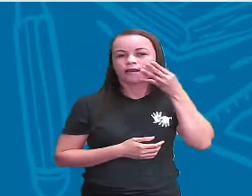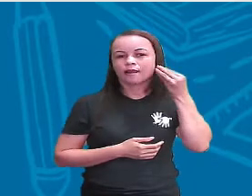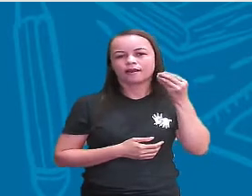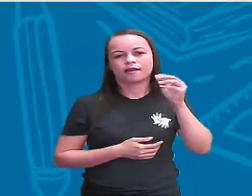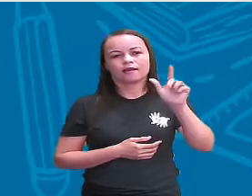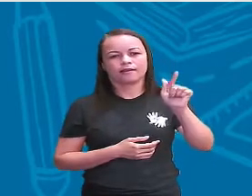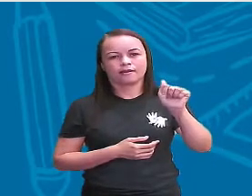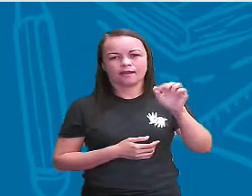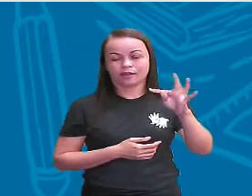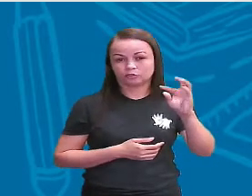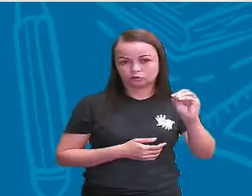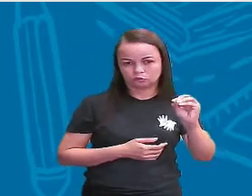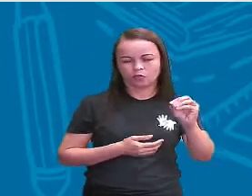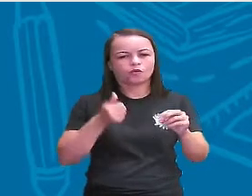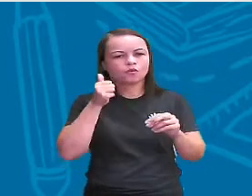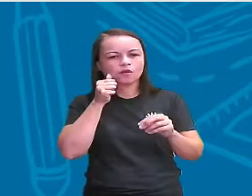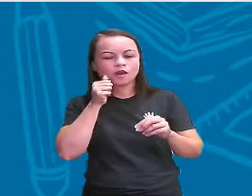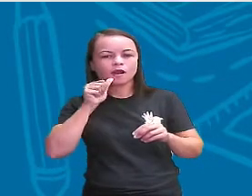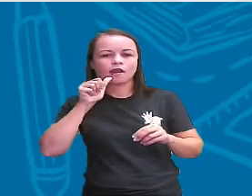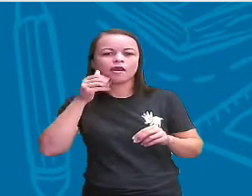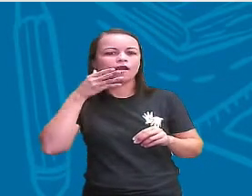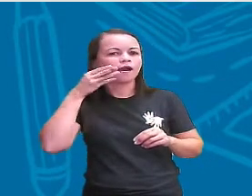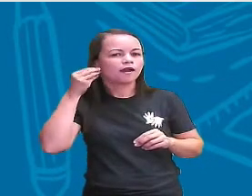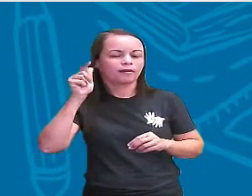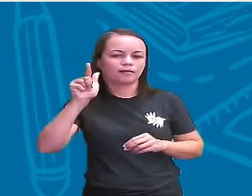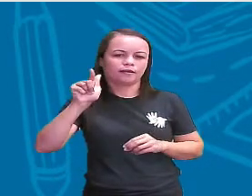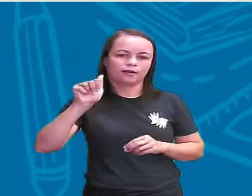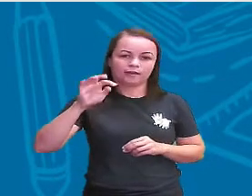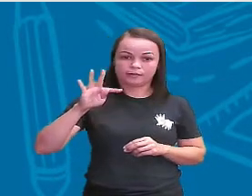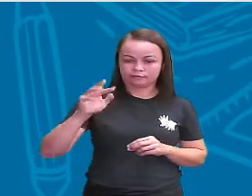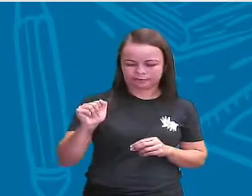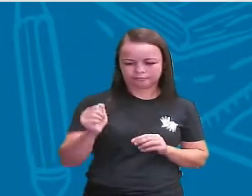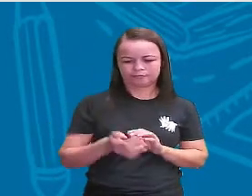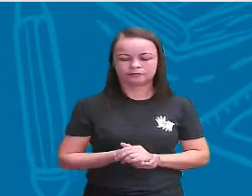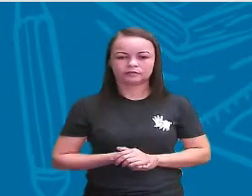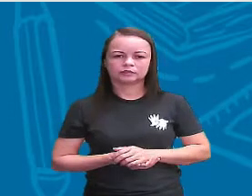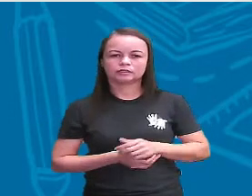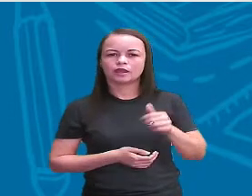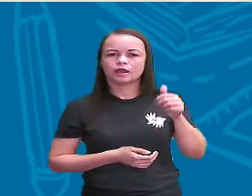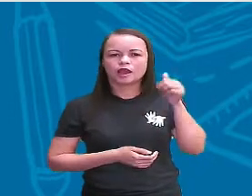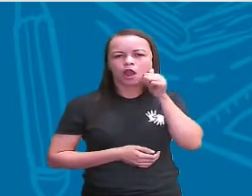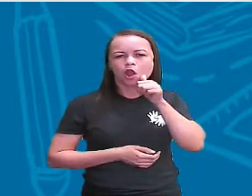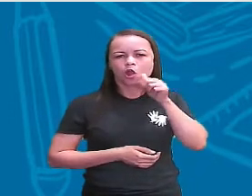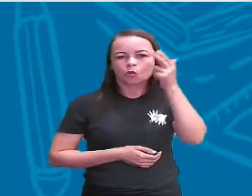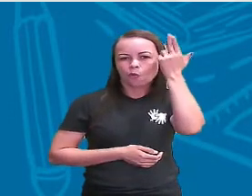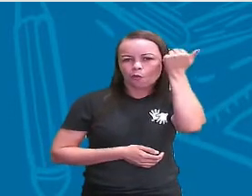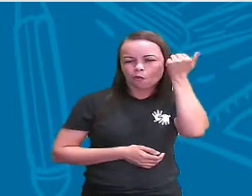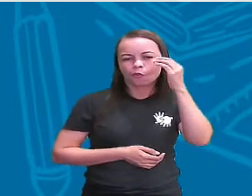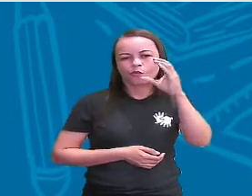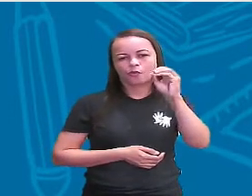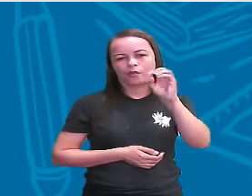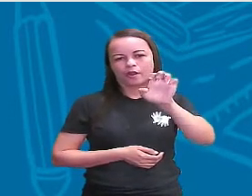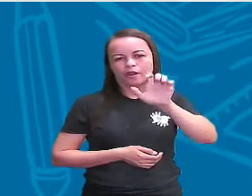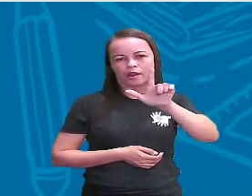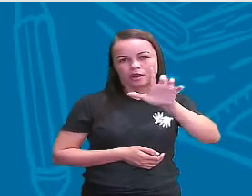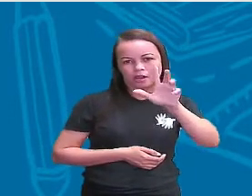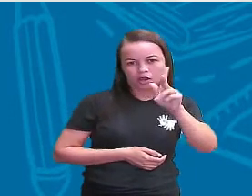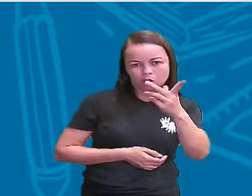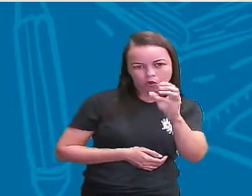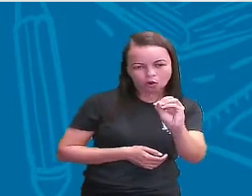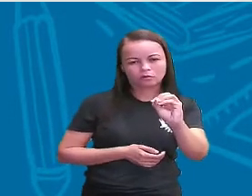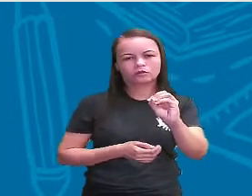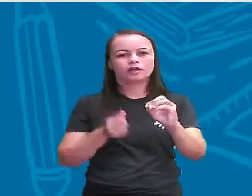Coelho, coelha. Então, a gente tem aí o A e o O determinando se é masculino ou se é o